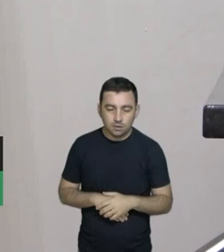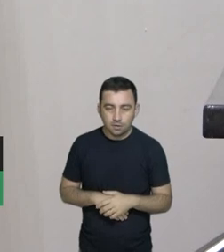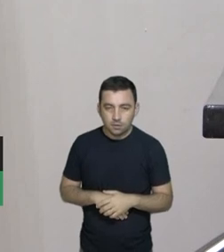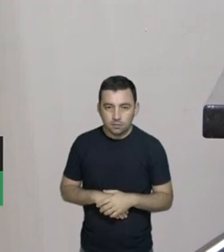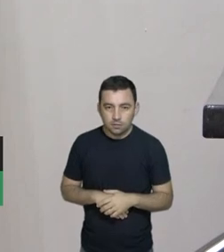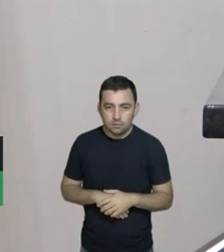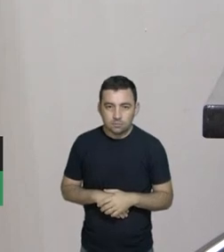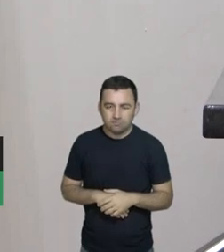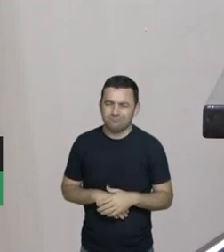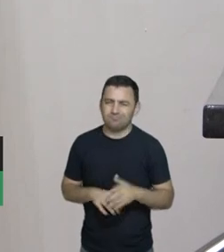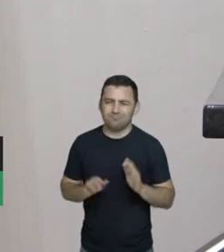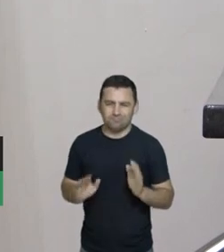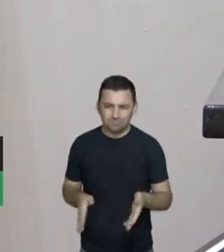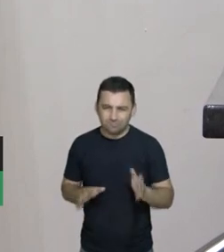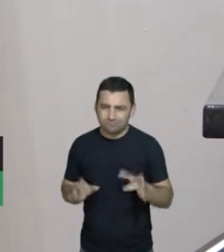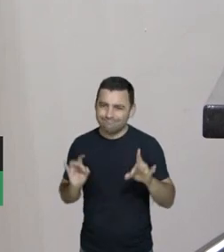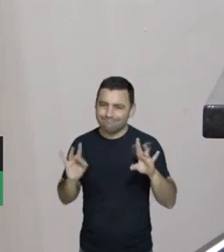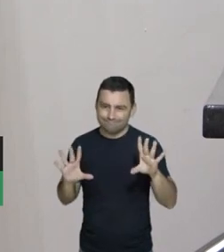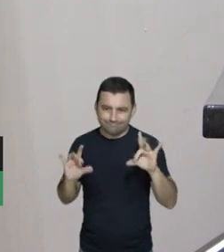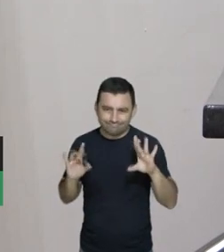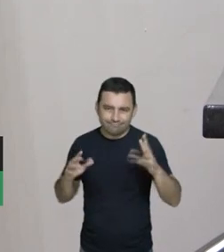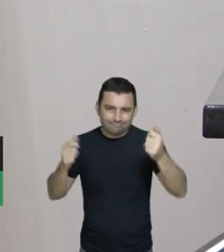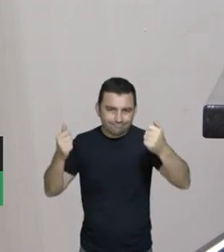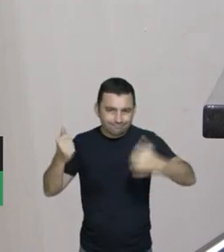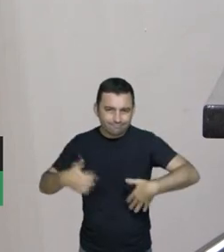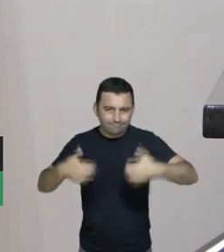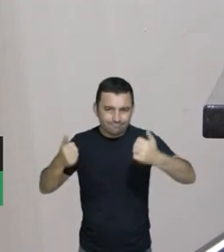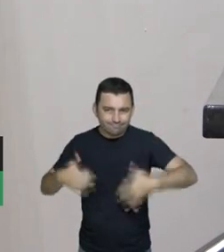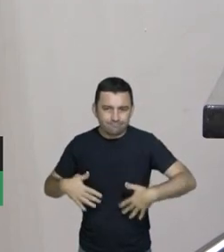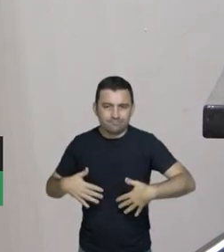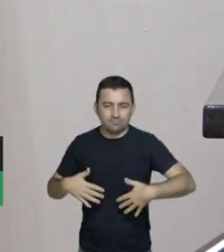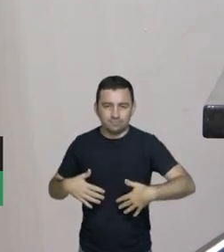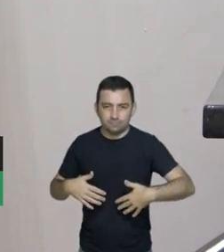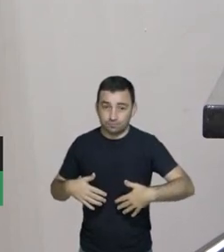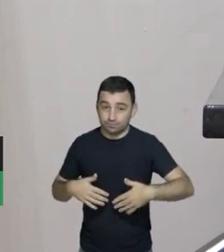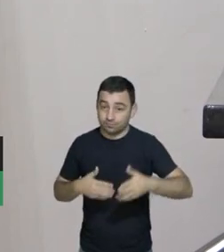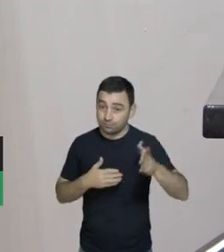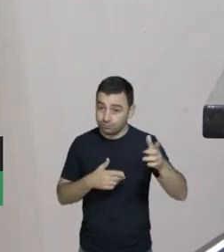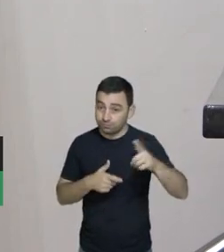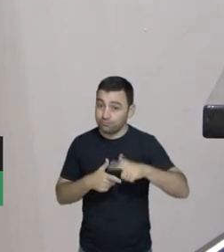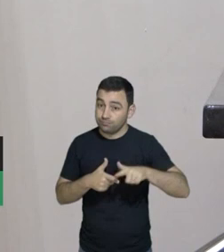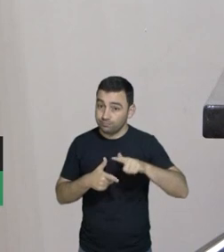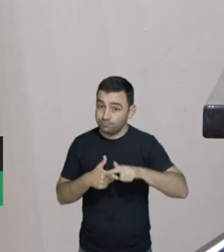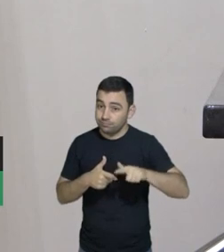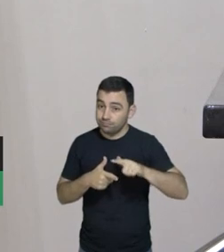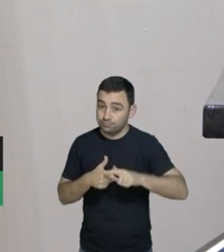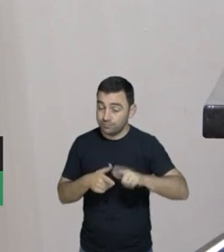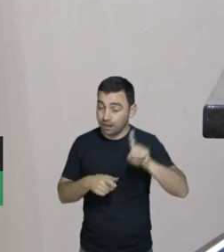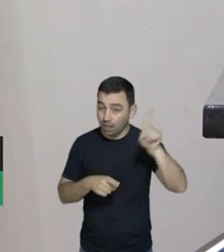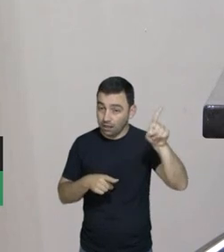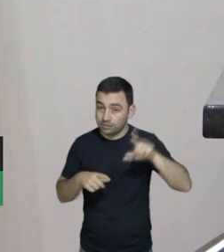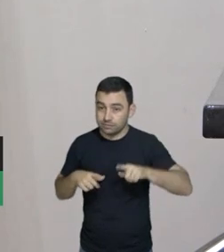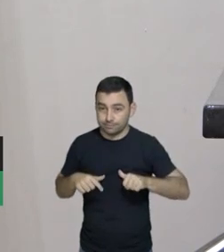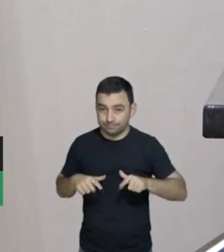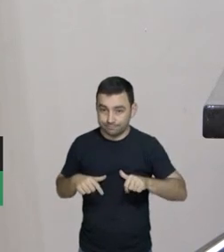aqui brilhantemente para falar dessa situação que ocorre lá em Israel.